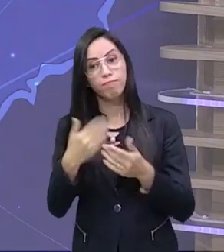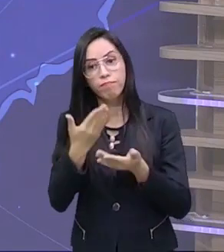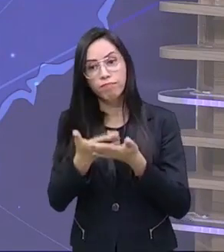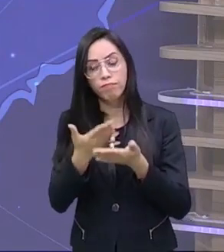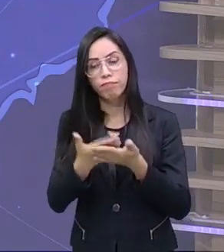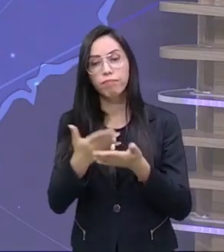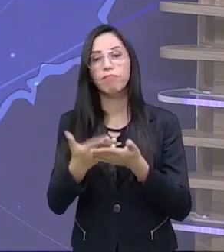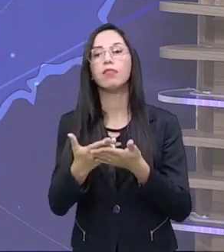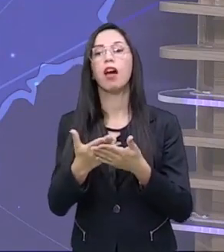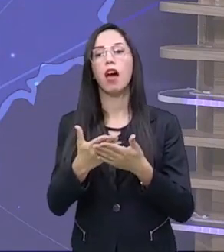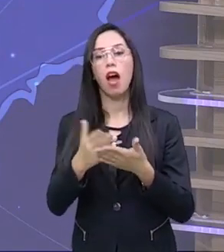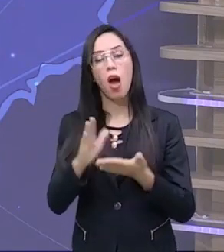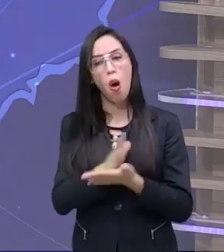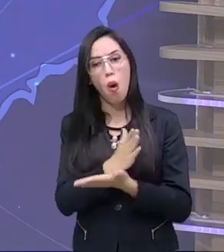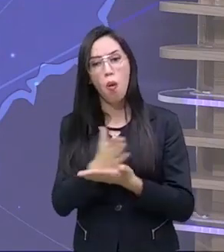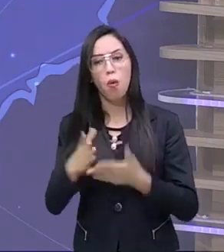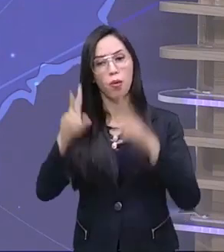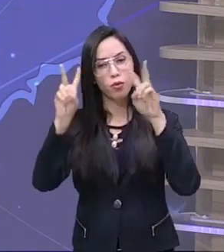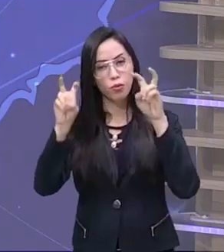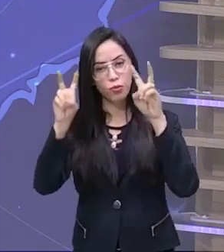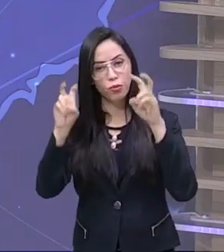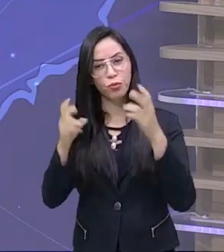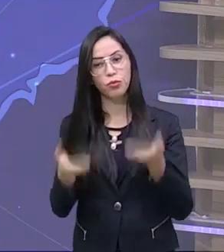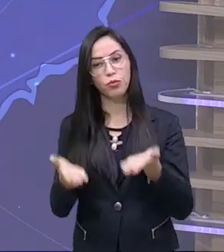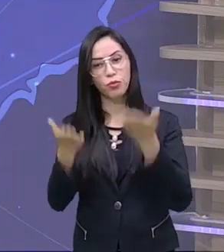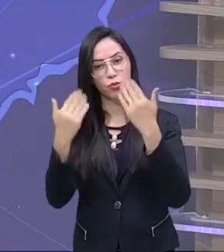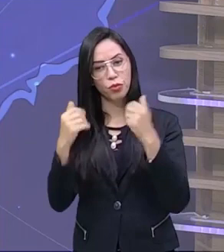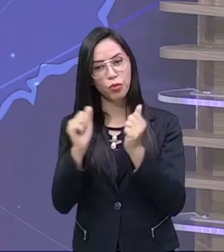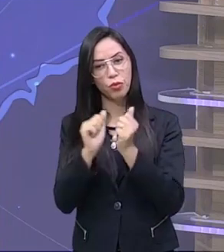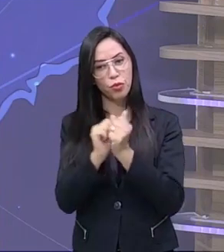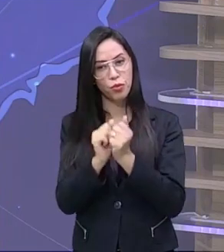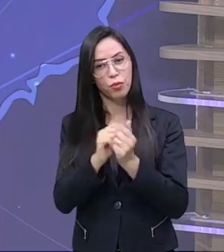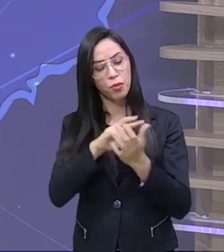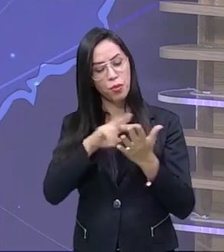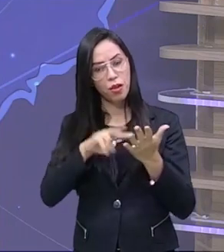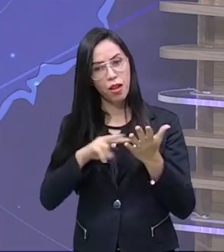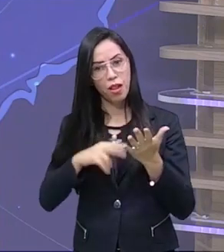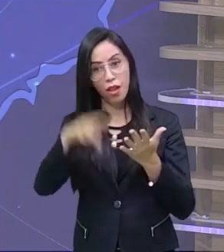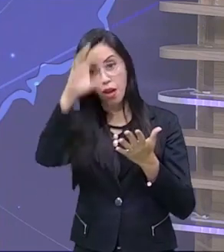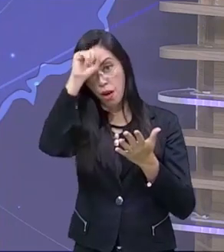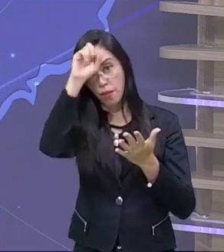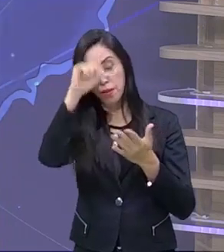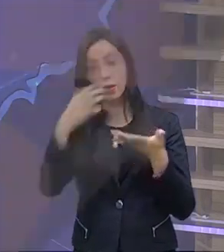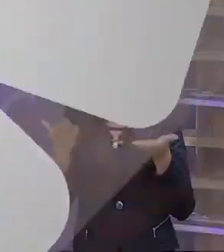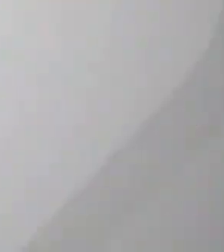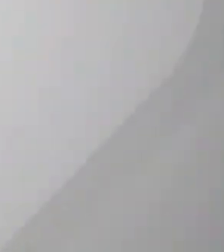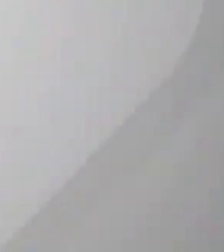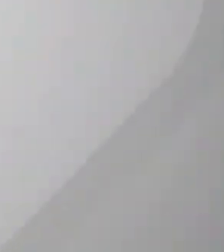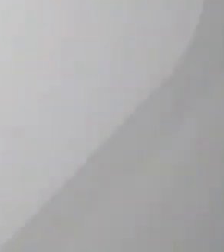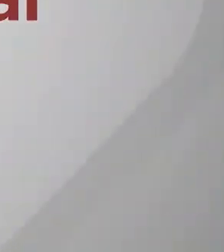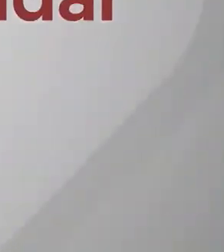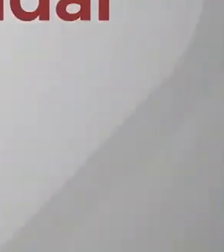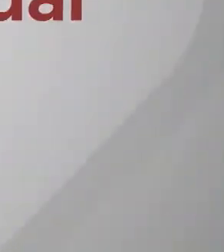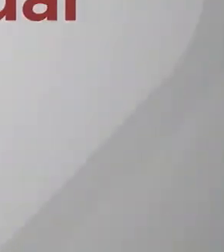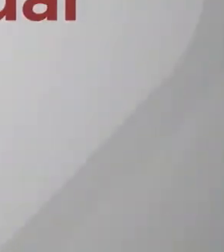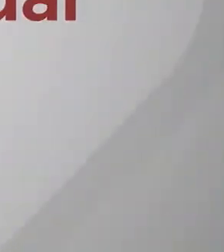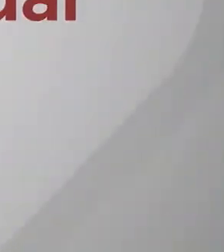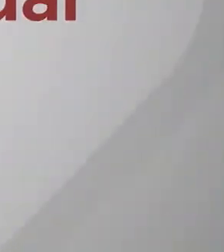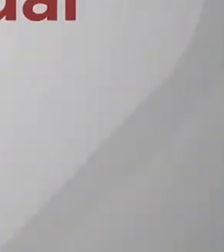alguns assuntos. Eu quero que você me acompanhe aqui. Vamos fazer a leitura do que nós vamos aprender hoje?